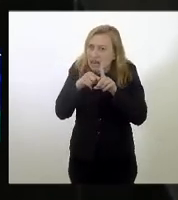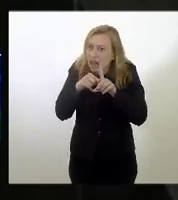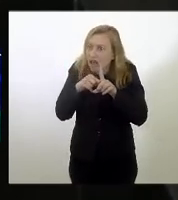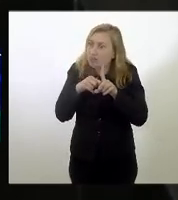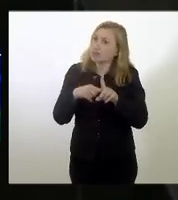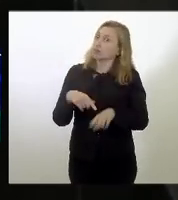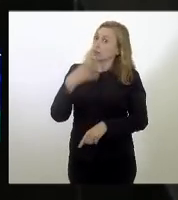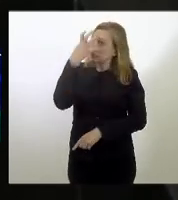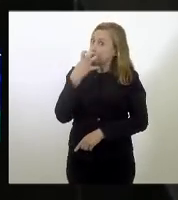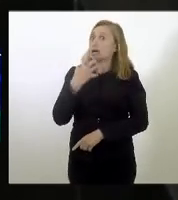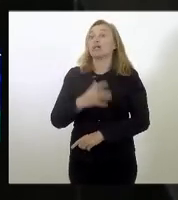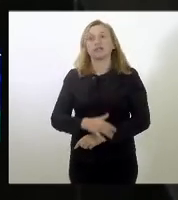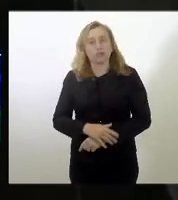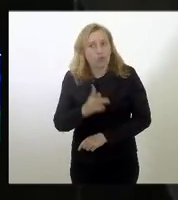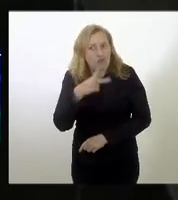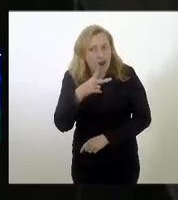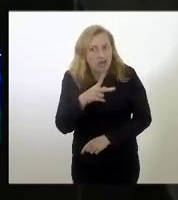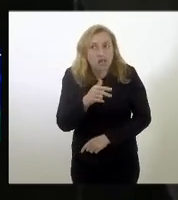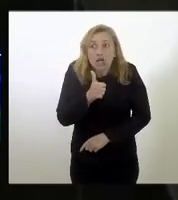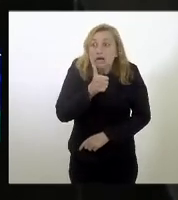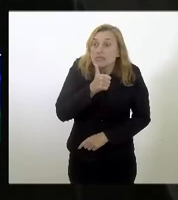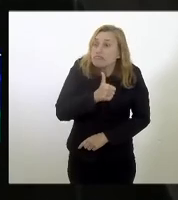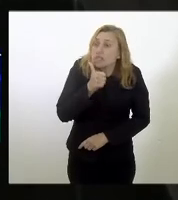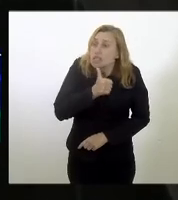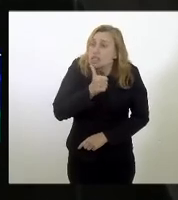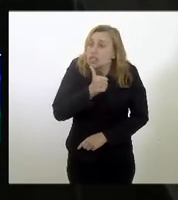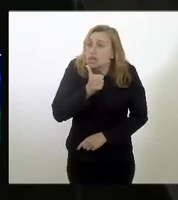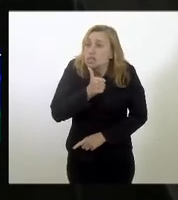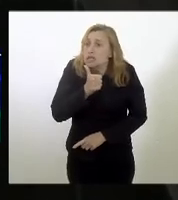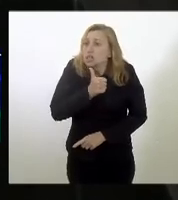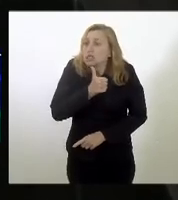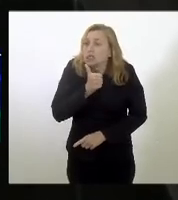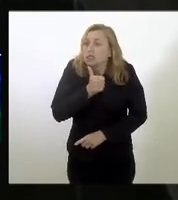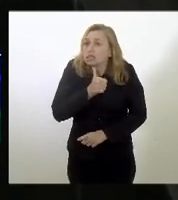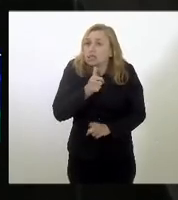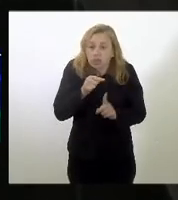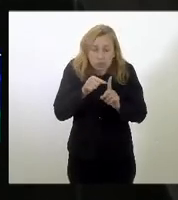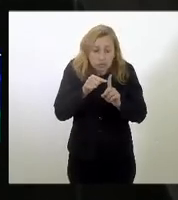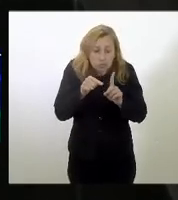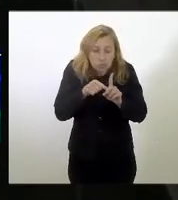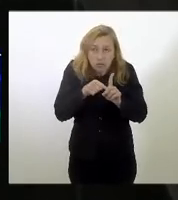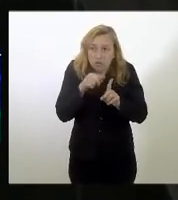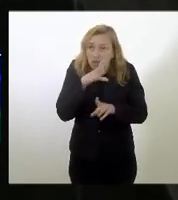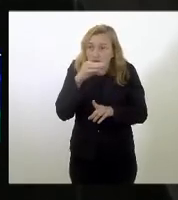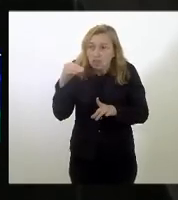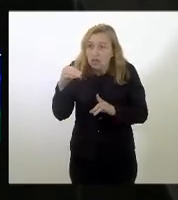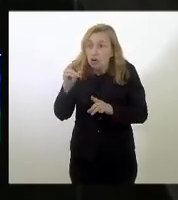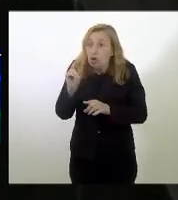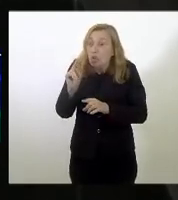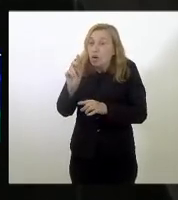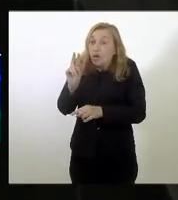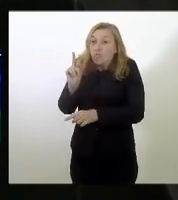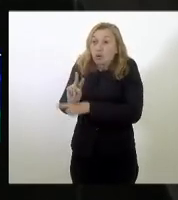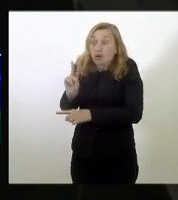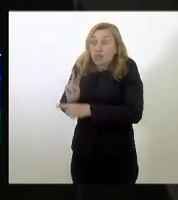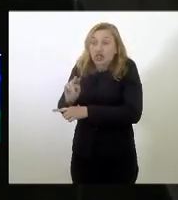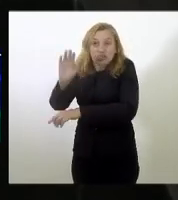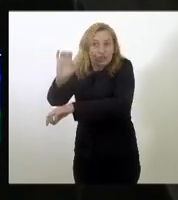Estamos falando de meninas, de mulheres que estão sob tutela do Estado. E o